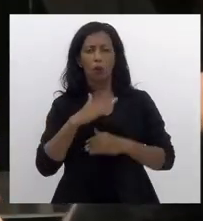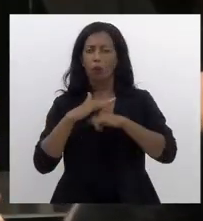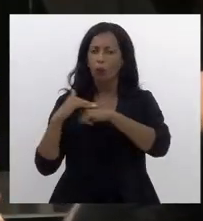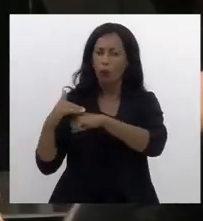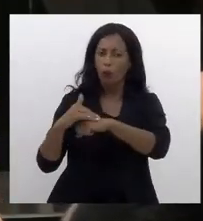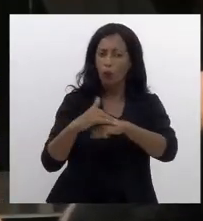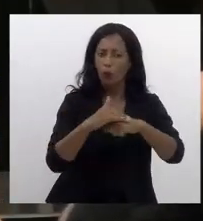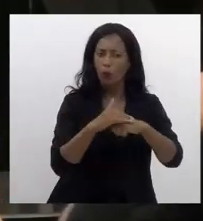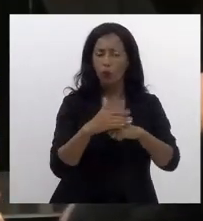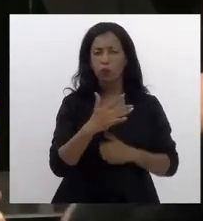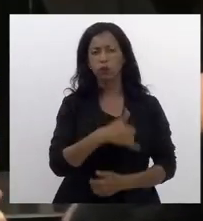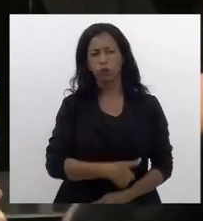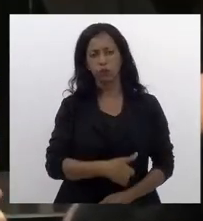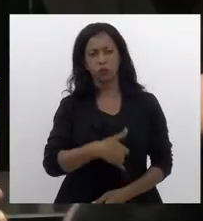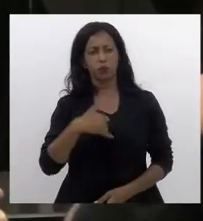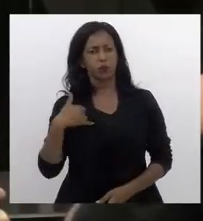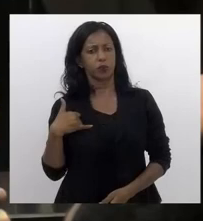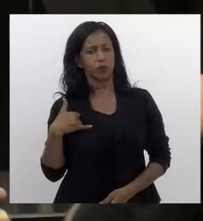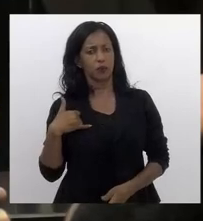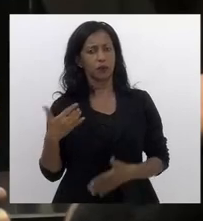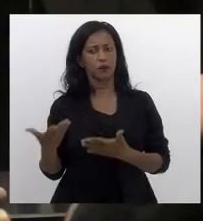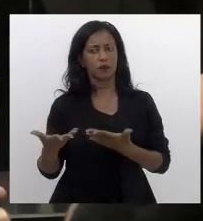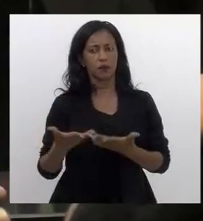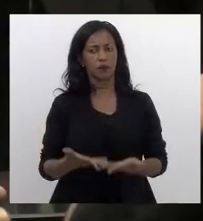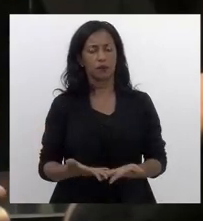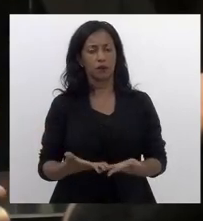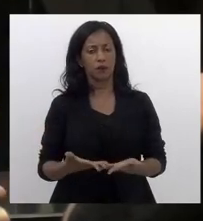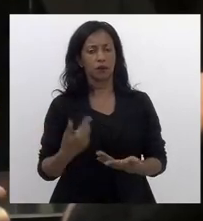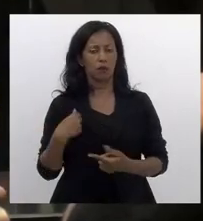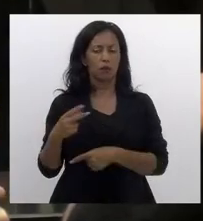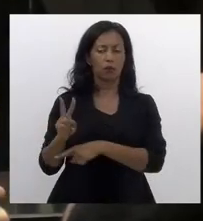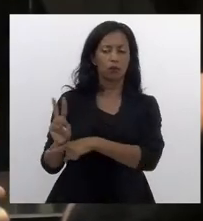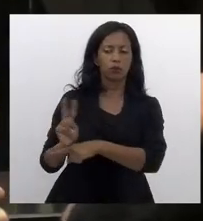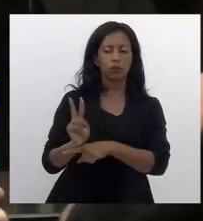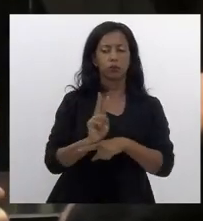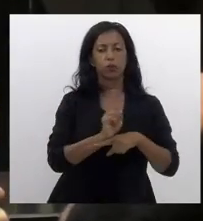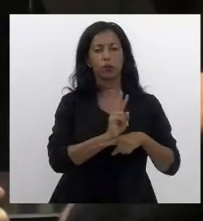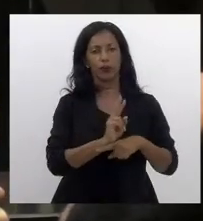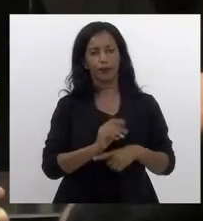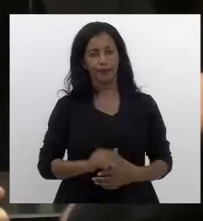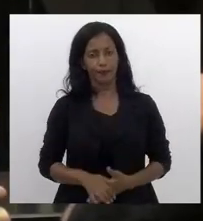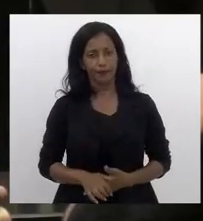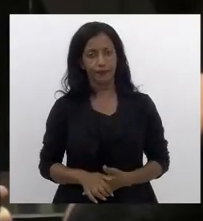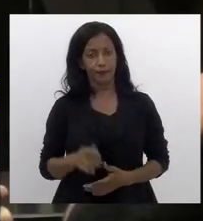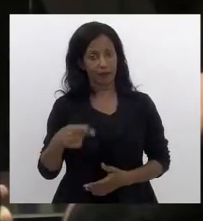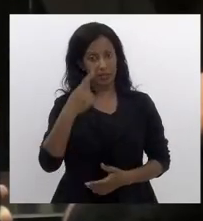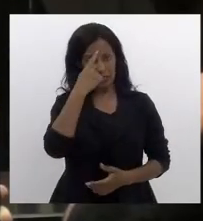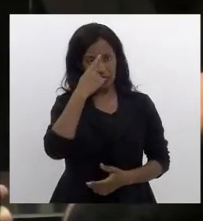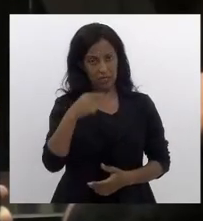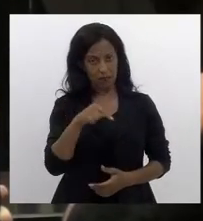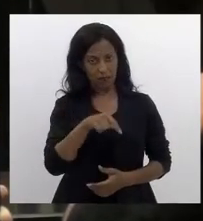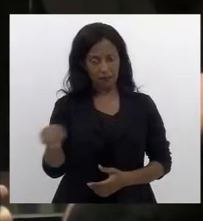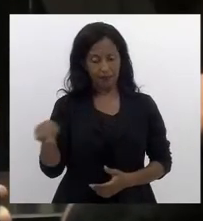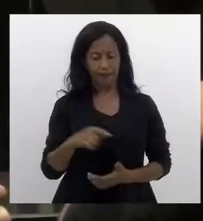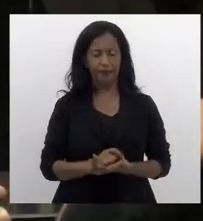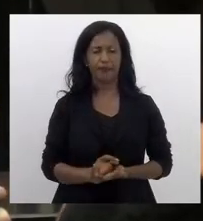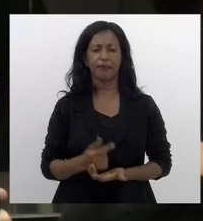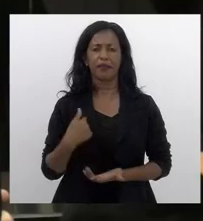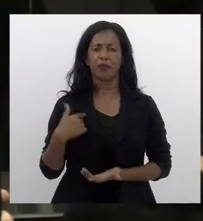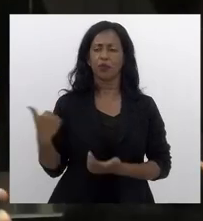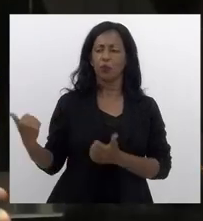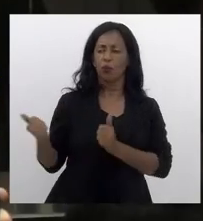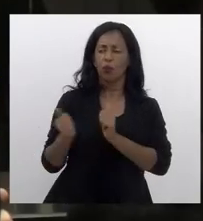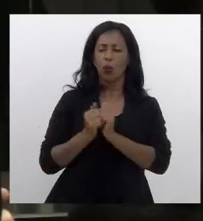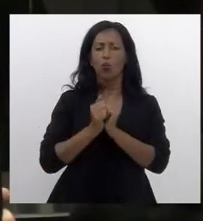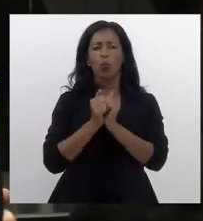carinho e com muito orgulho, são as minhas fiscalizações. E nessa semana passada, eu tive um